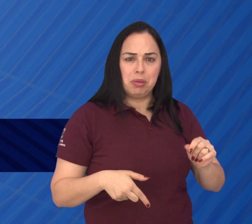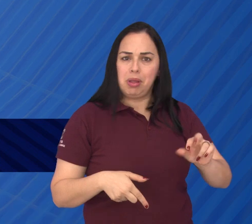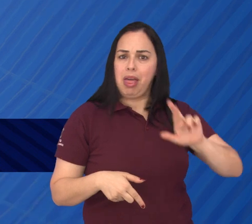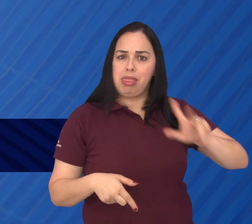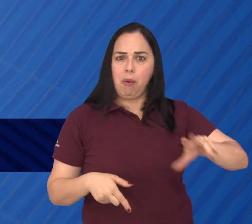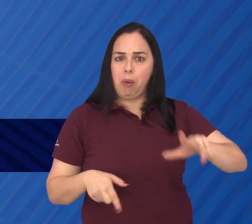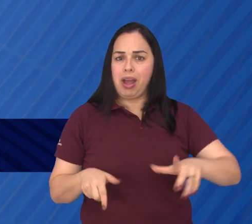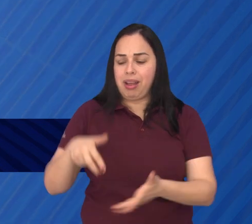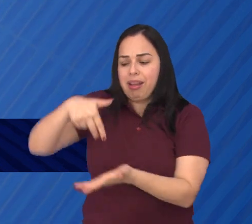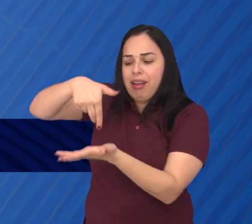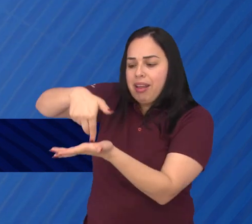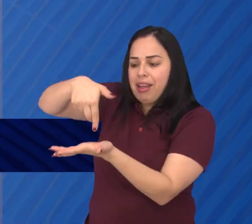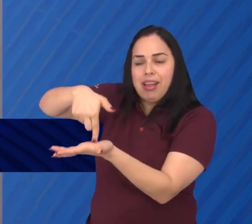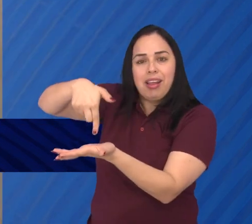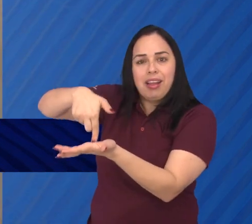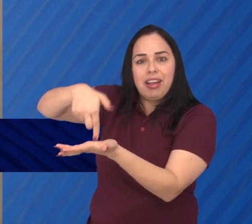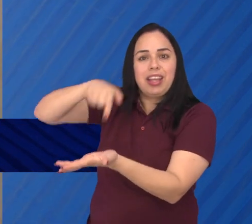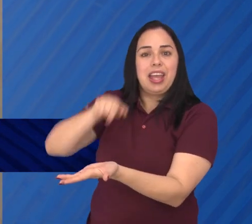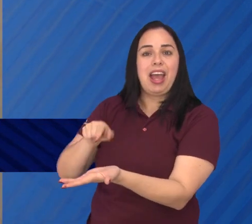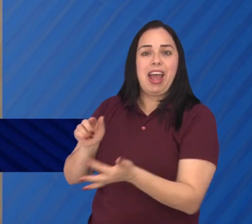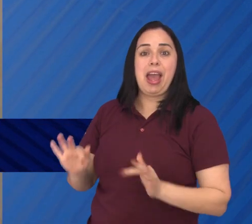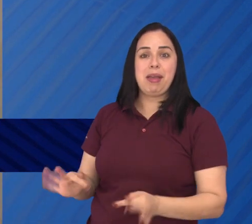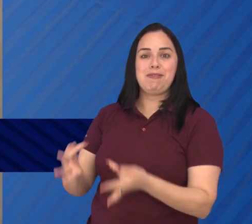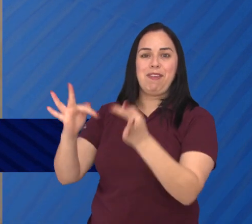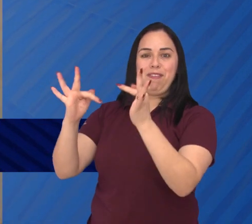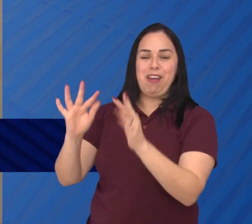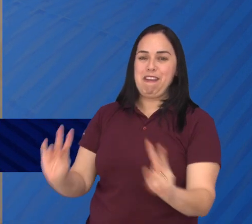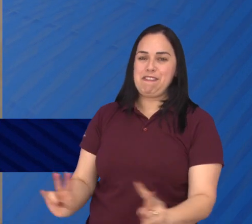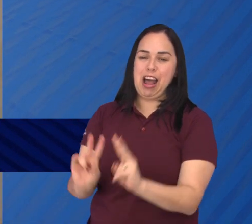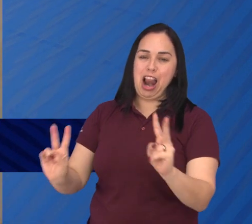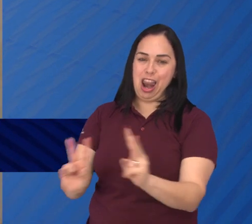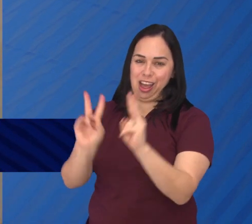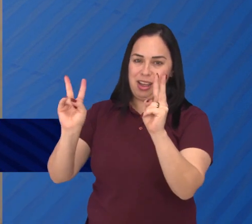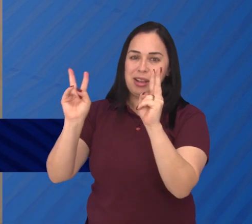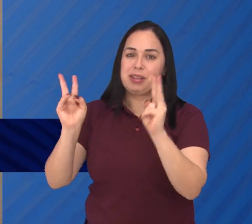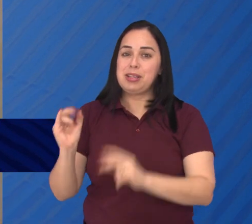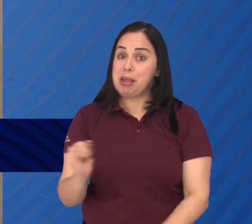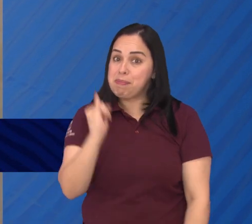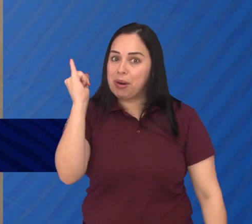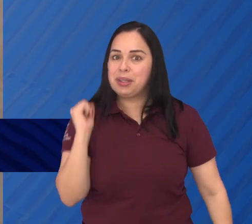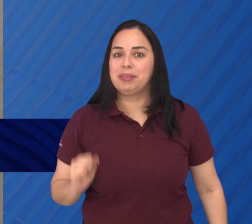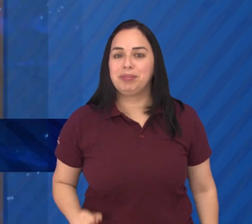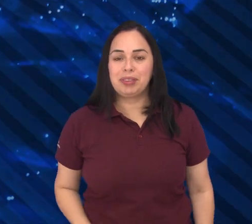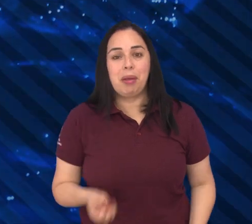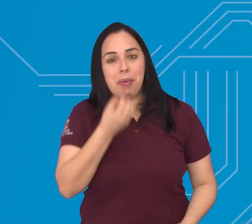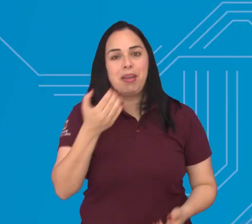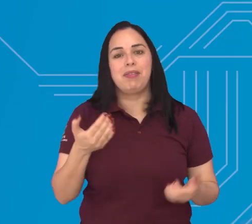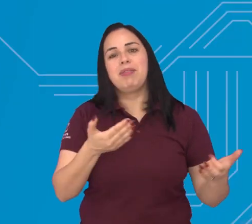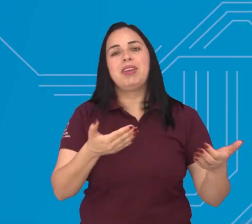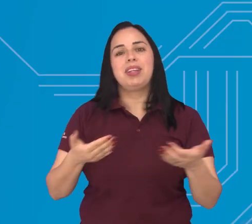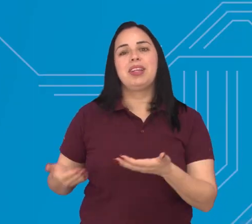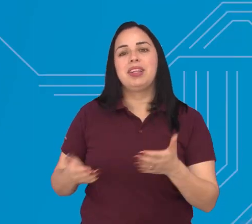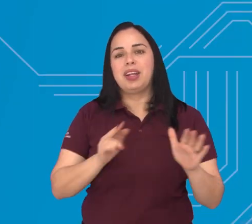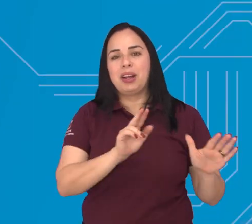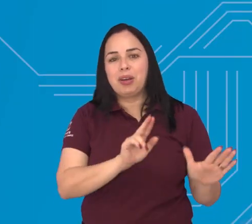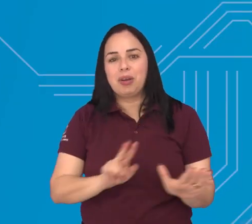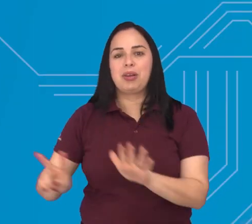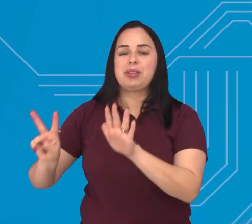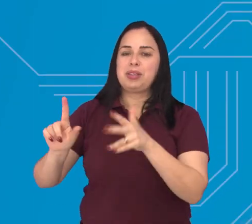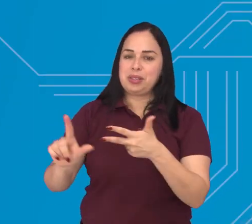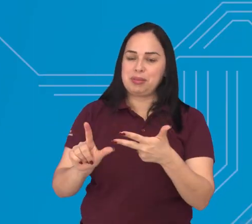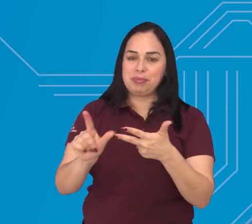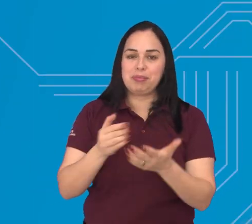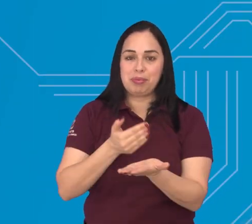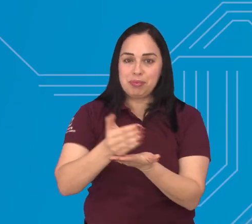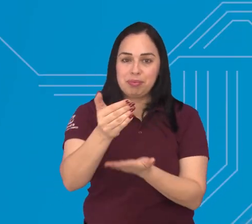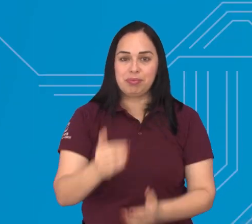de outubro é uma data para valorizar o papel dessa figura tão importante do nosso folclore. E seja muito bem-vindo, está